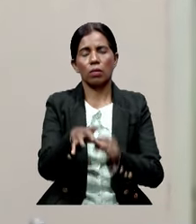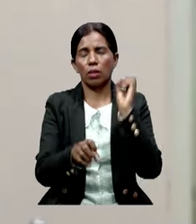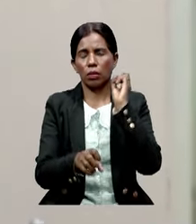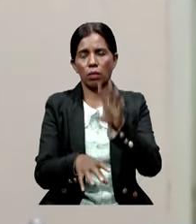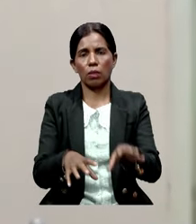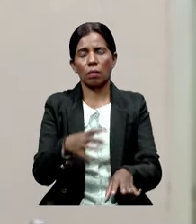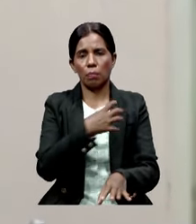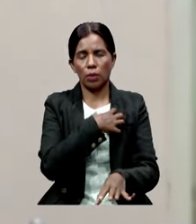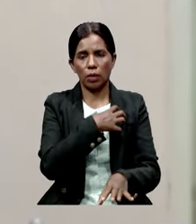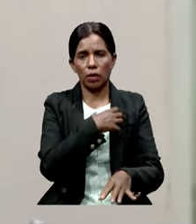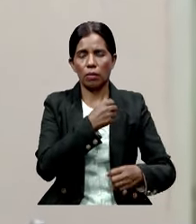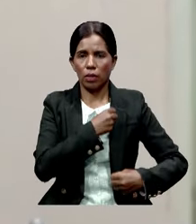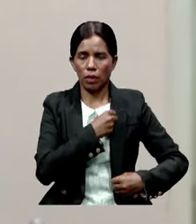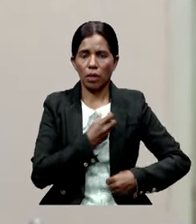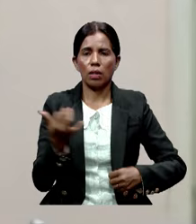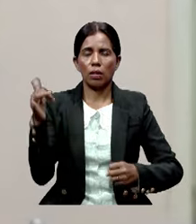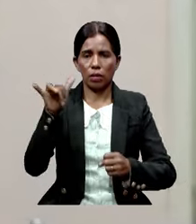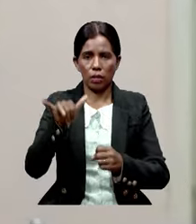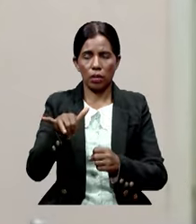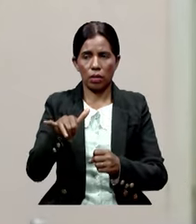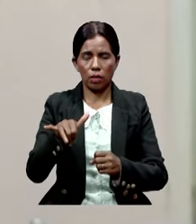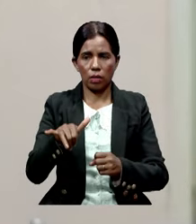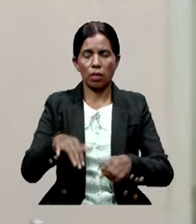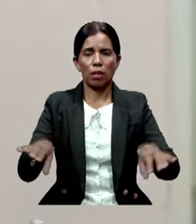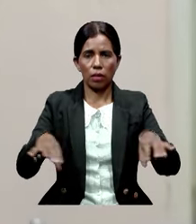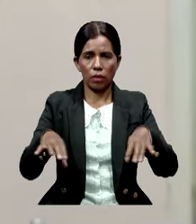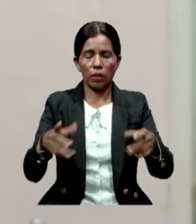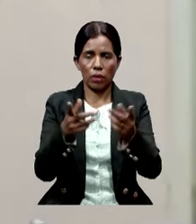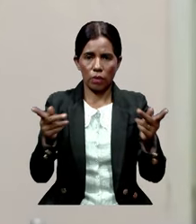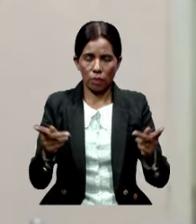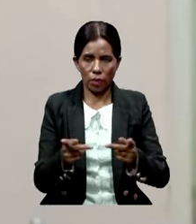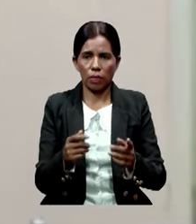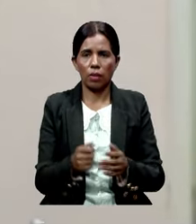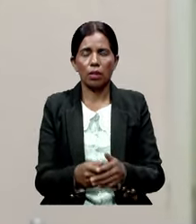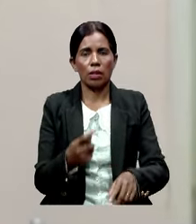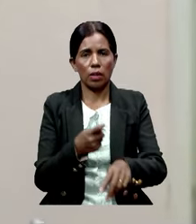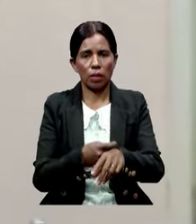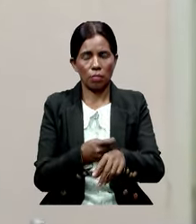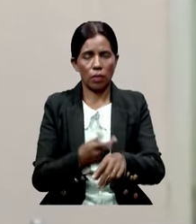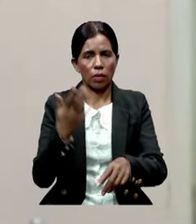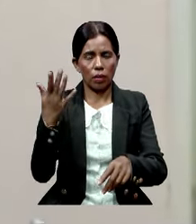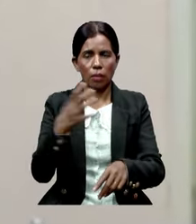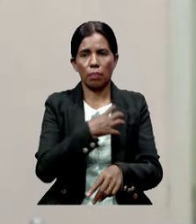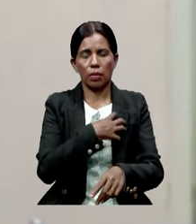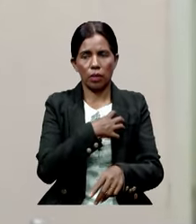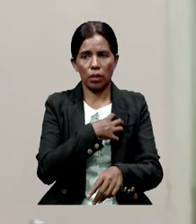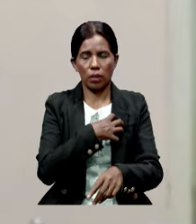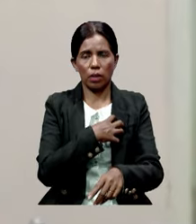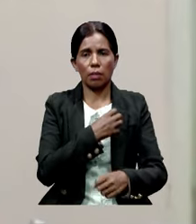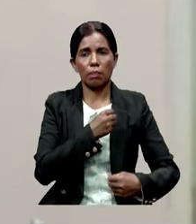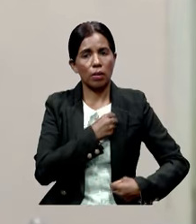polisi militar sirannya servis fatin antau iho momento ne itania polisi militar